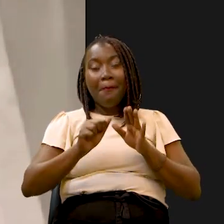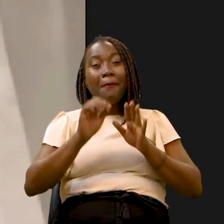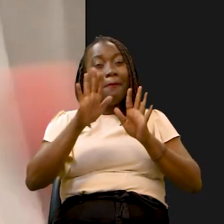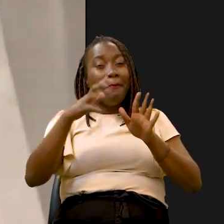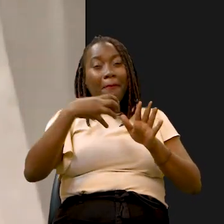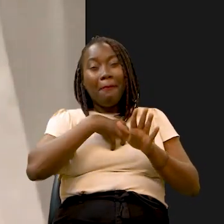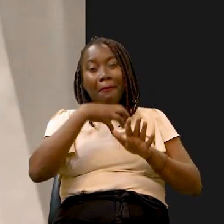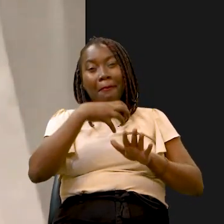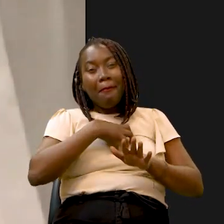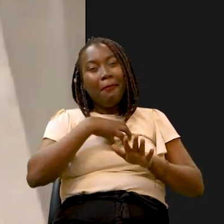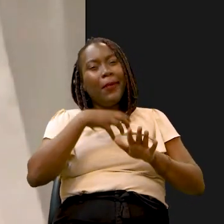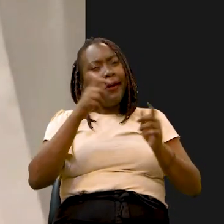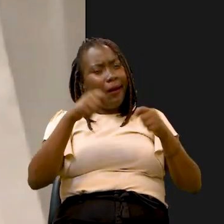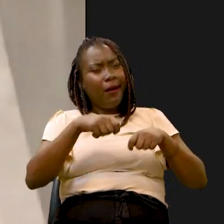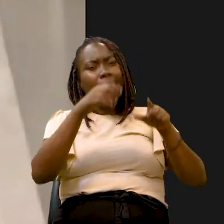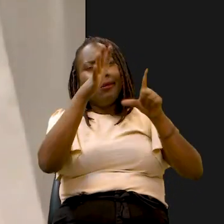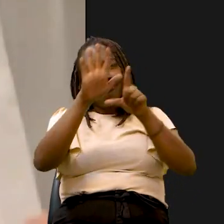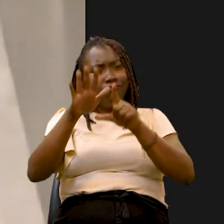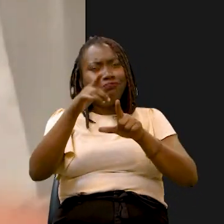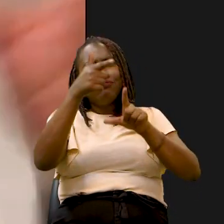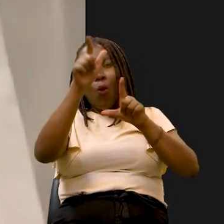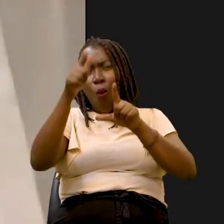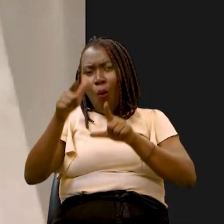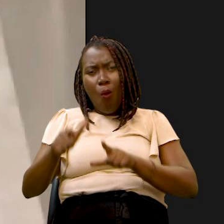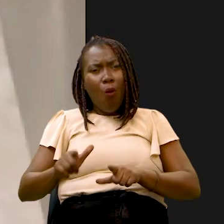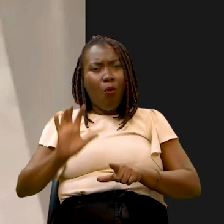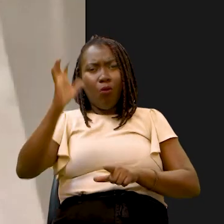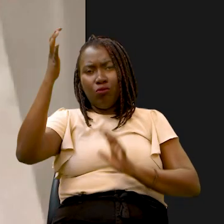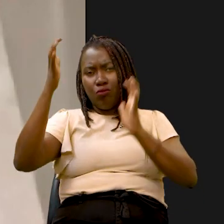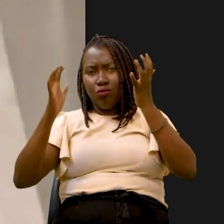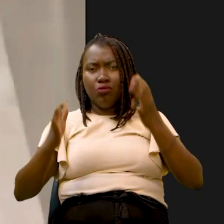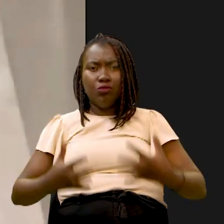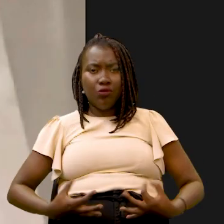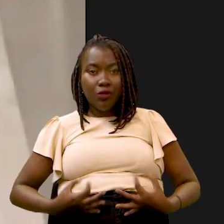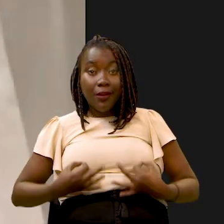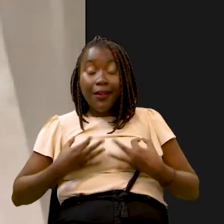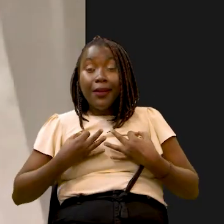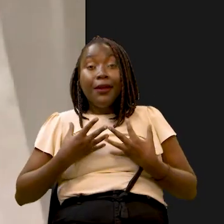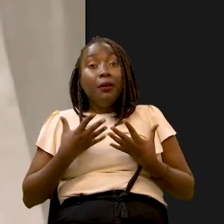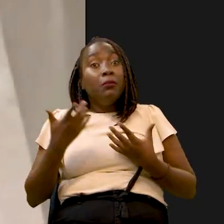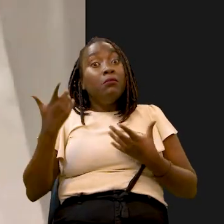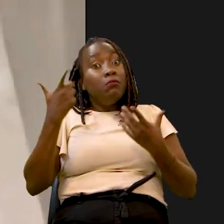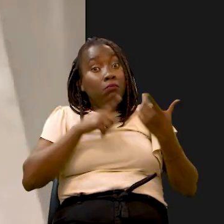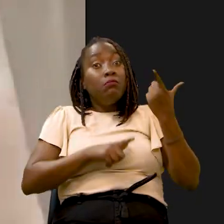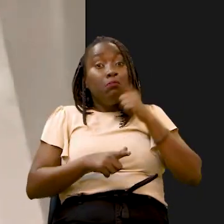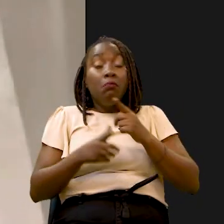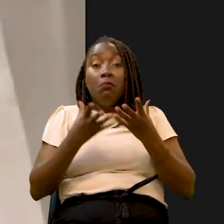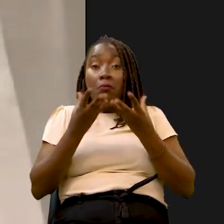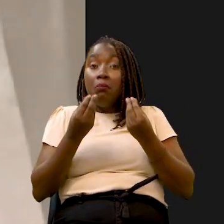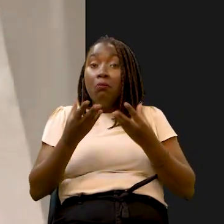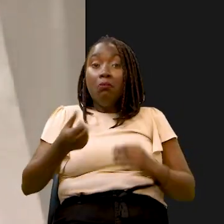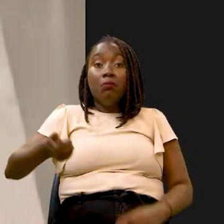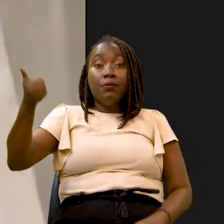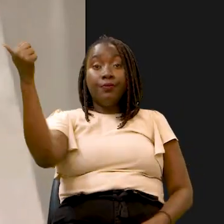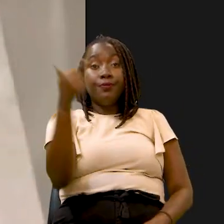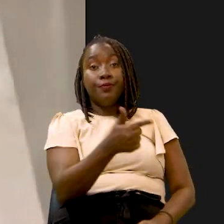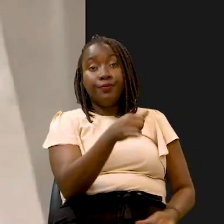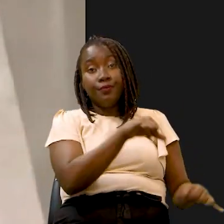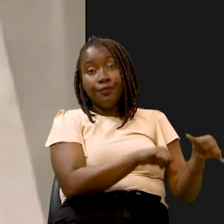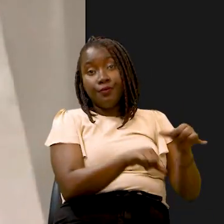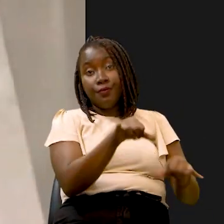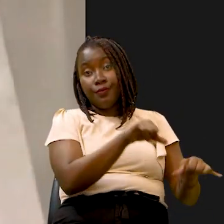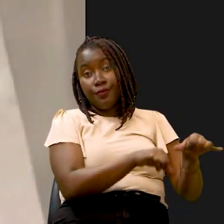são modalidades de tratamento que também se aplicam para outros casos de câncer e que têm muitas vantagens sobre